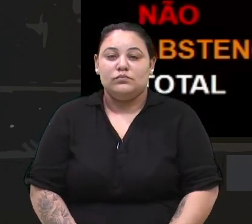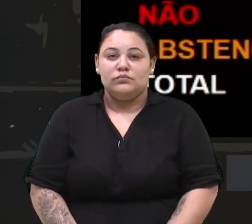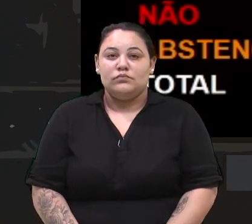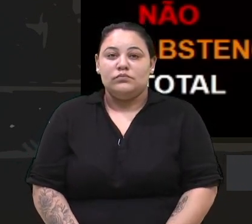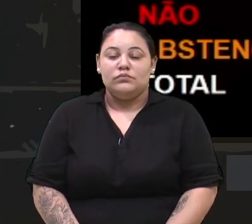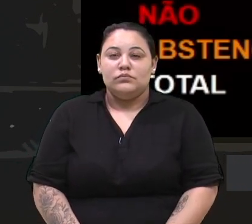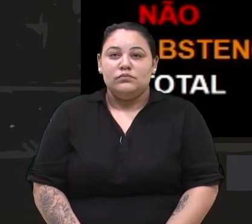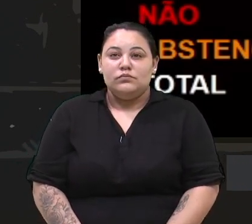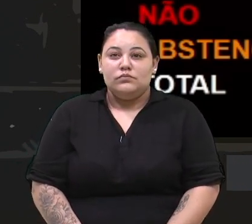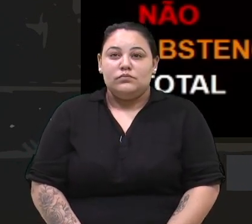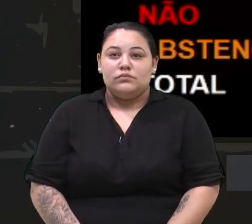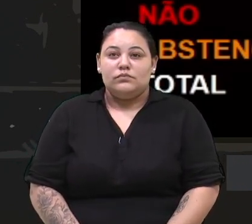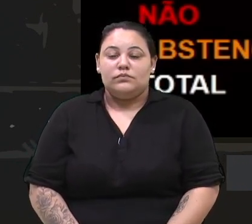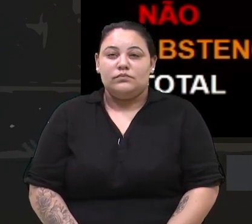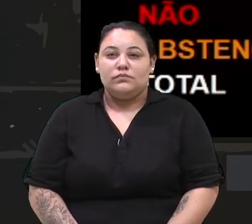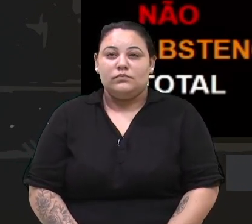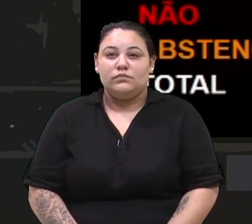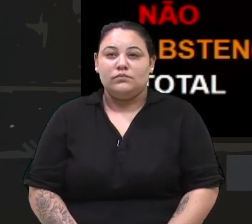Juliano vota sim.